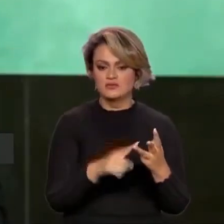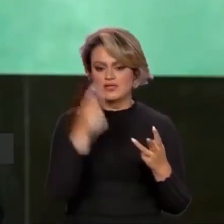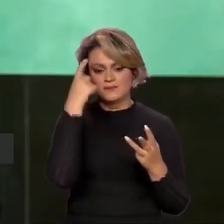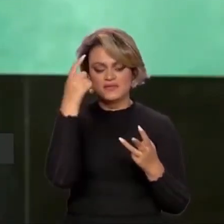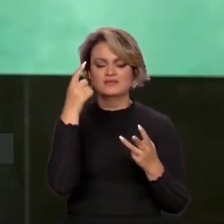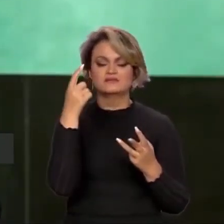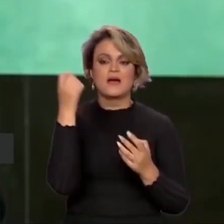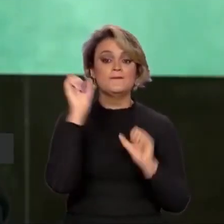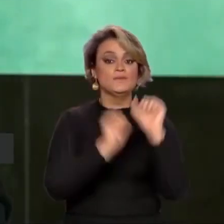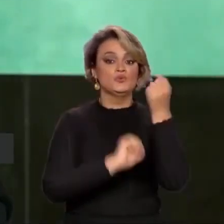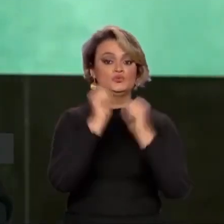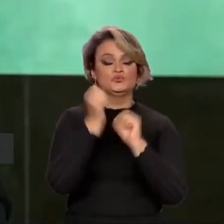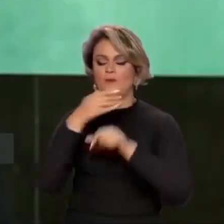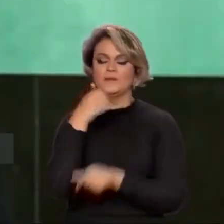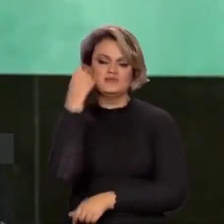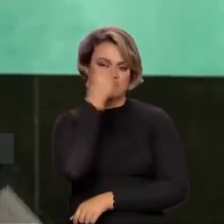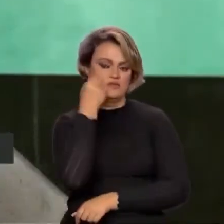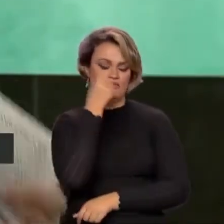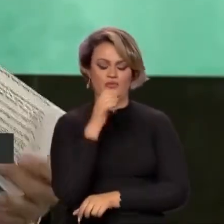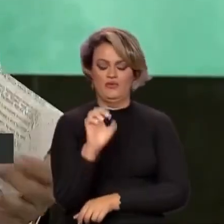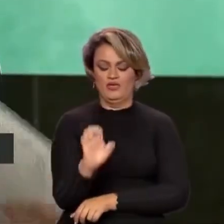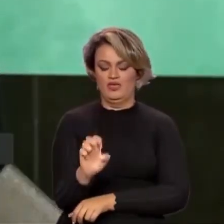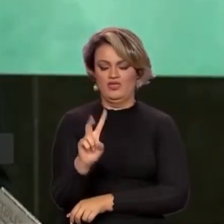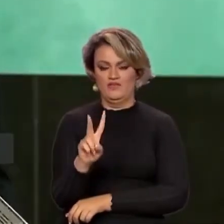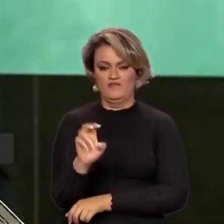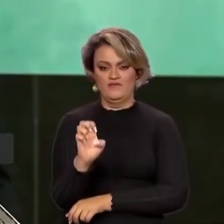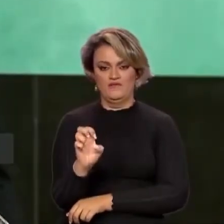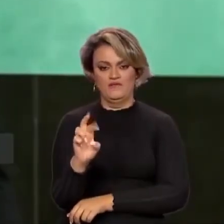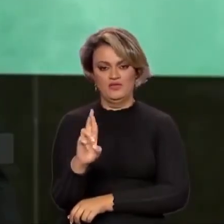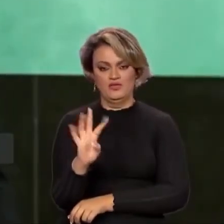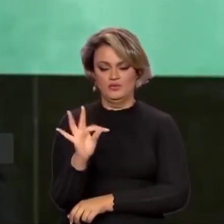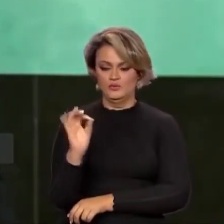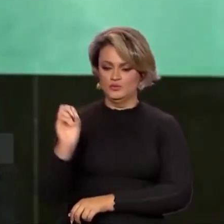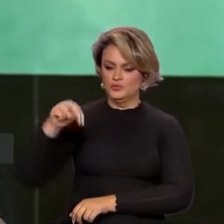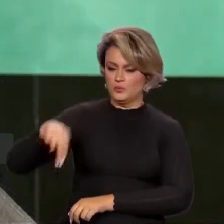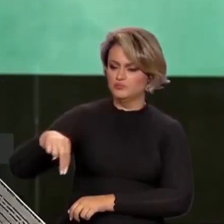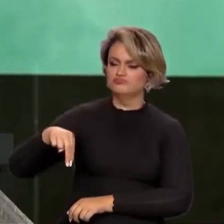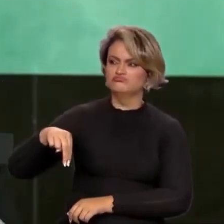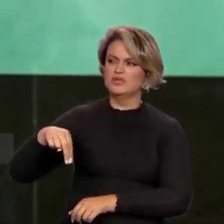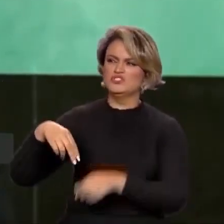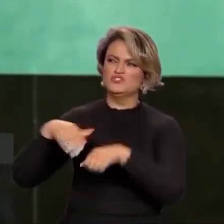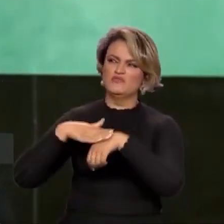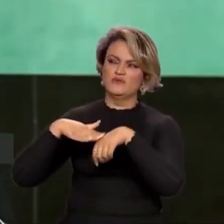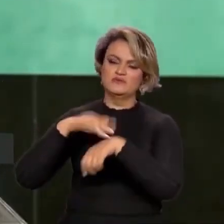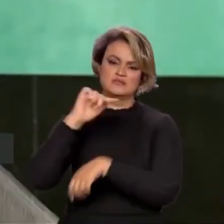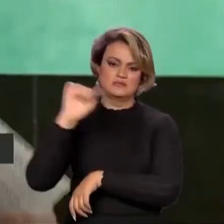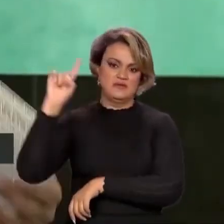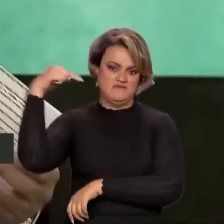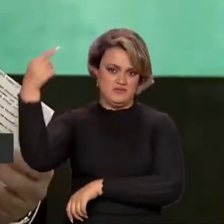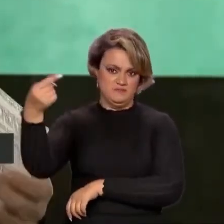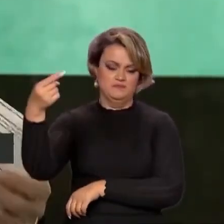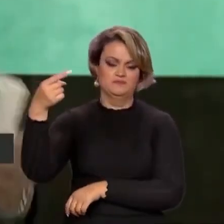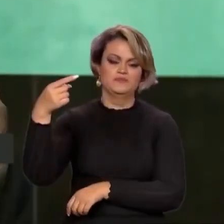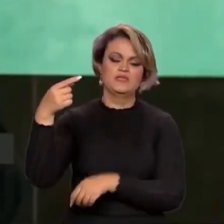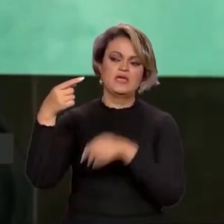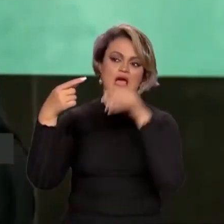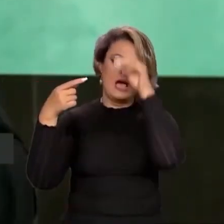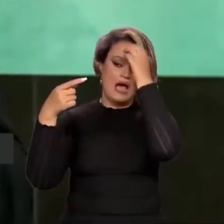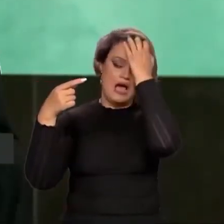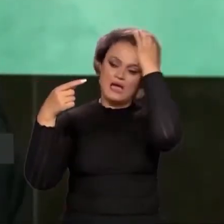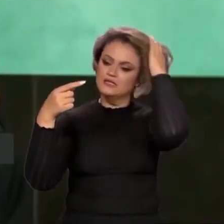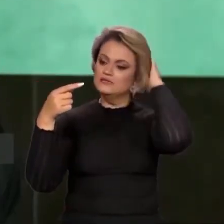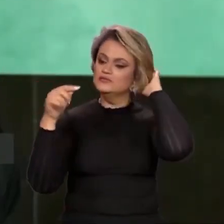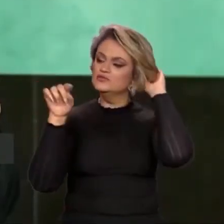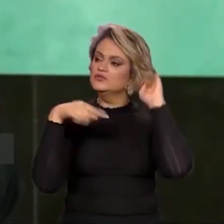terceiro, densidade industrial. O vice-presidente da República e ministro da Indústria, Geraldo Alckmin, afirmou que a redução pode ser